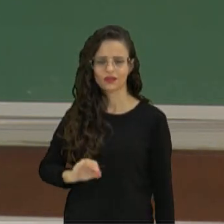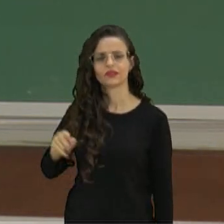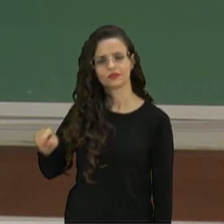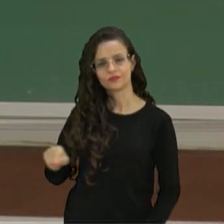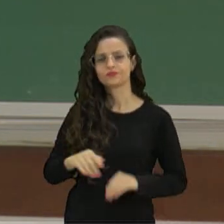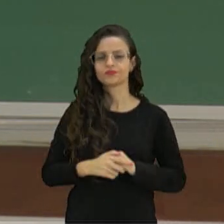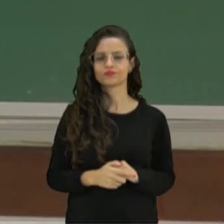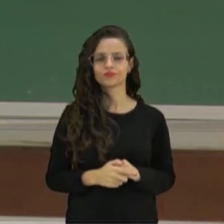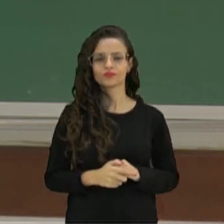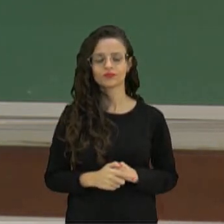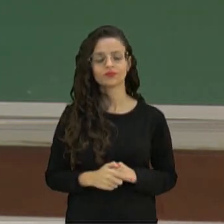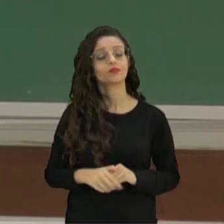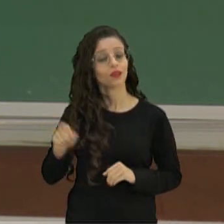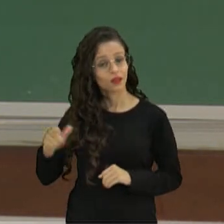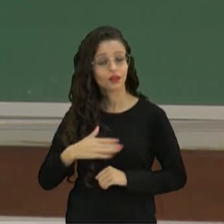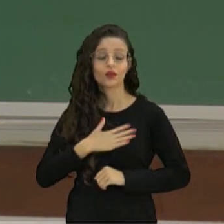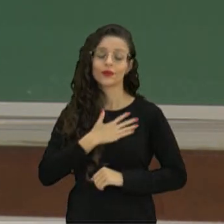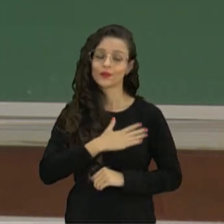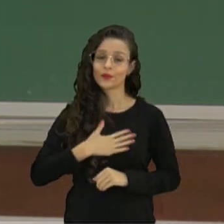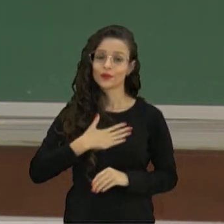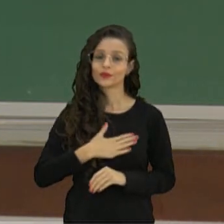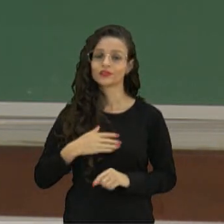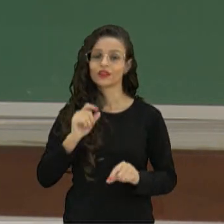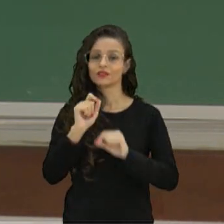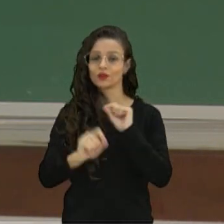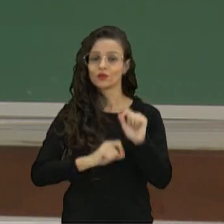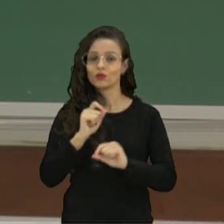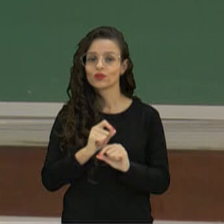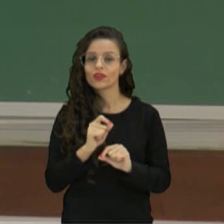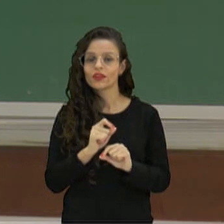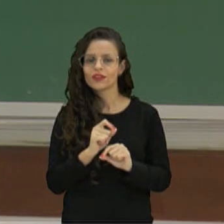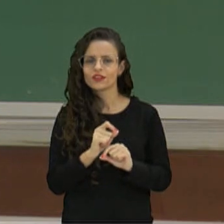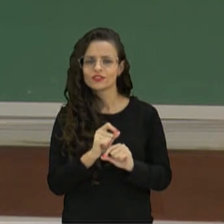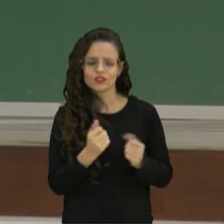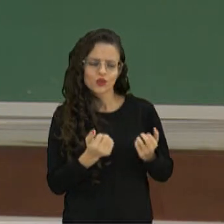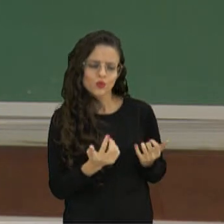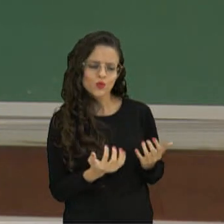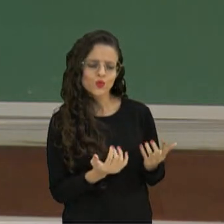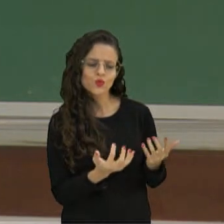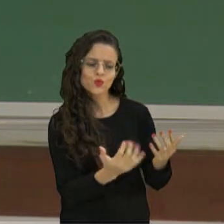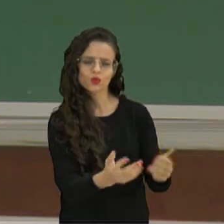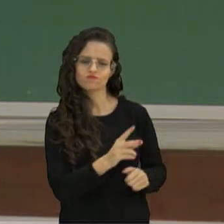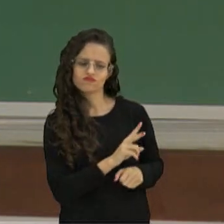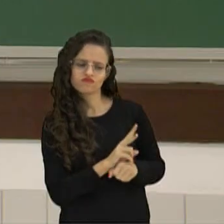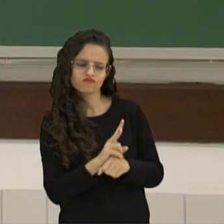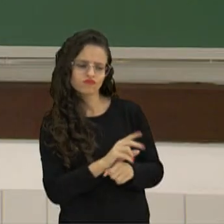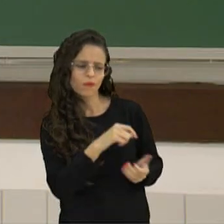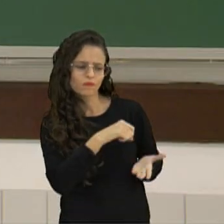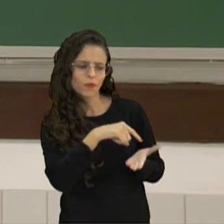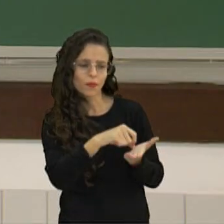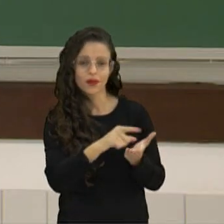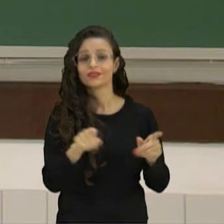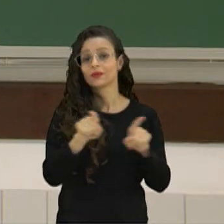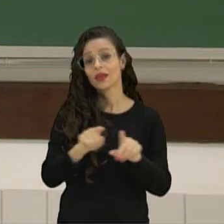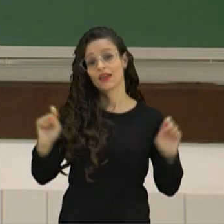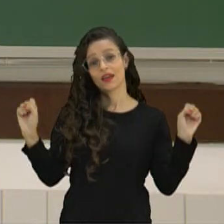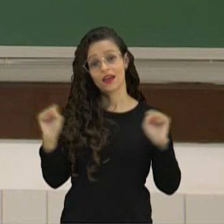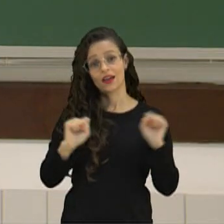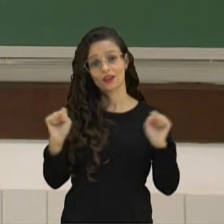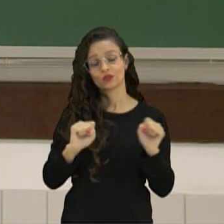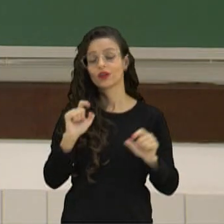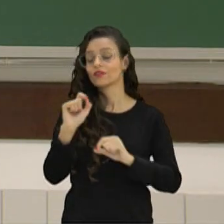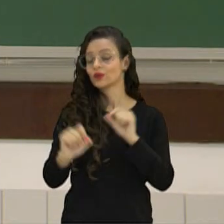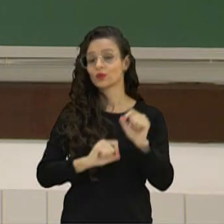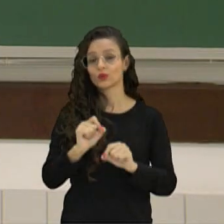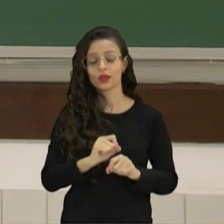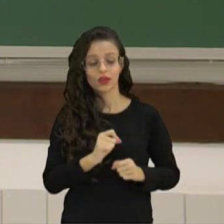agostiniano, e ele gostava de cultivar vegetais. Entre eles, ele adorava